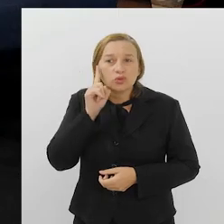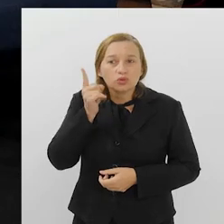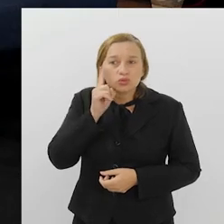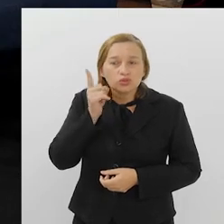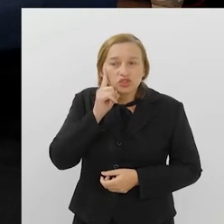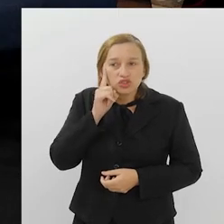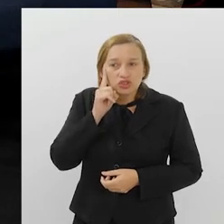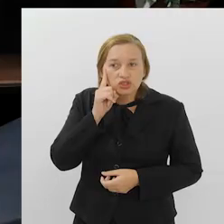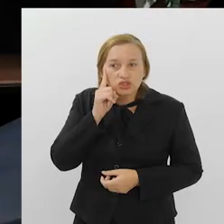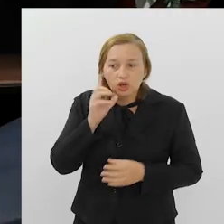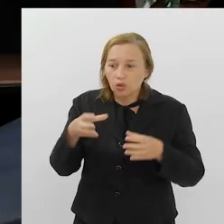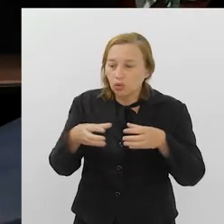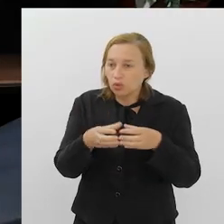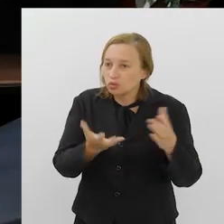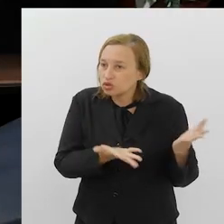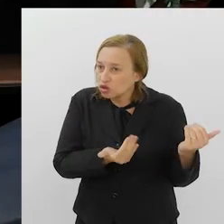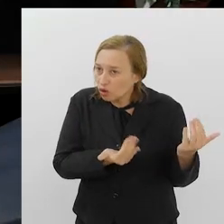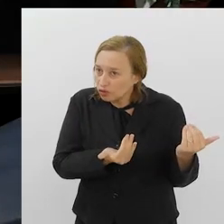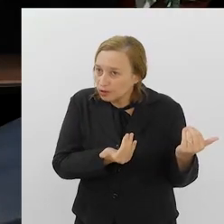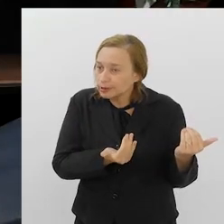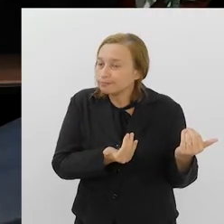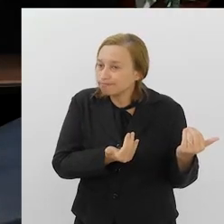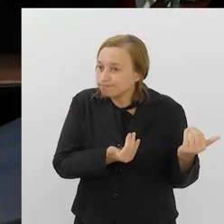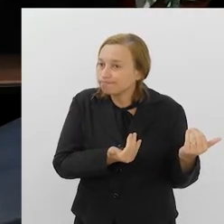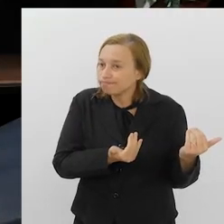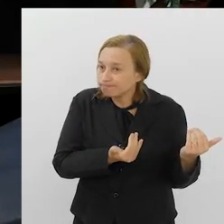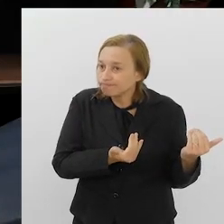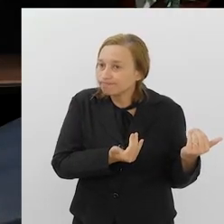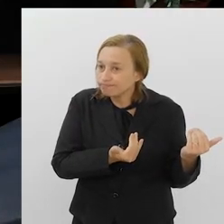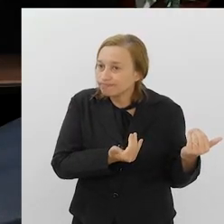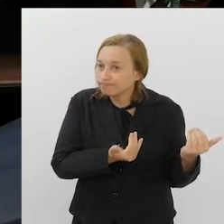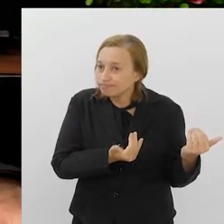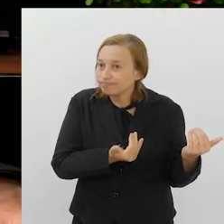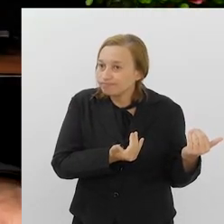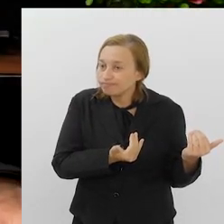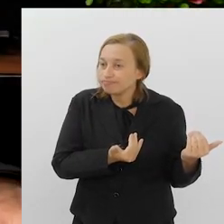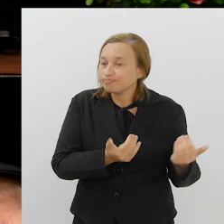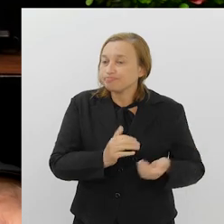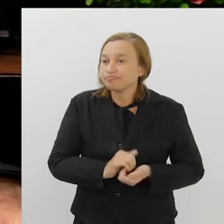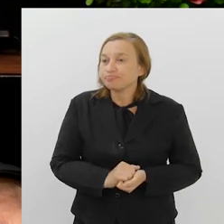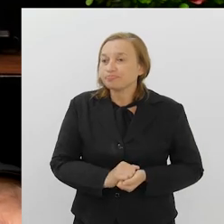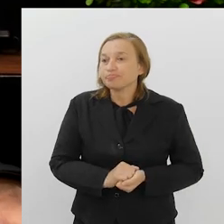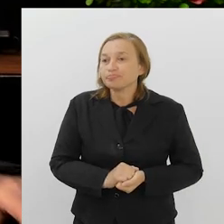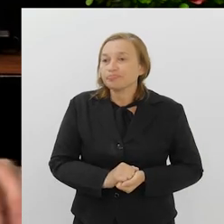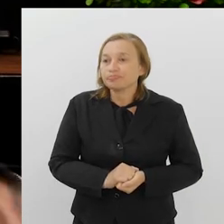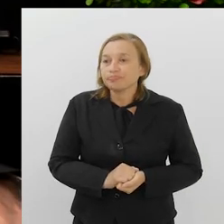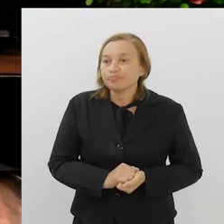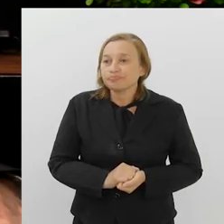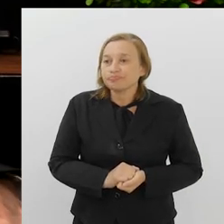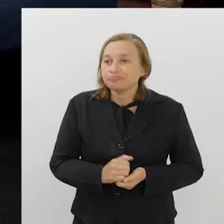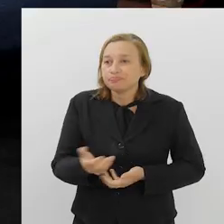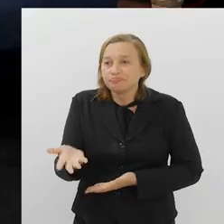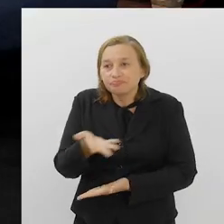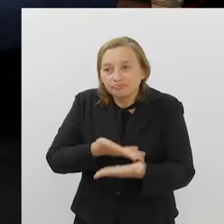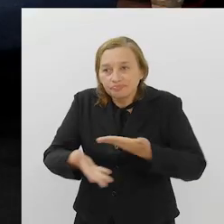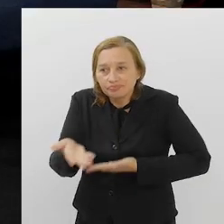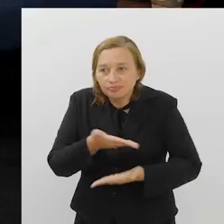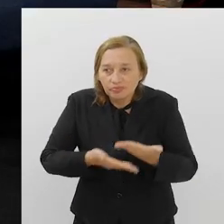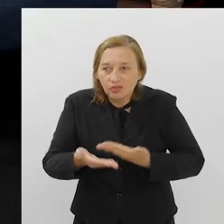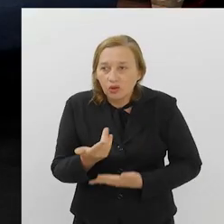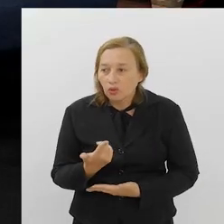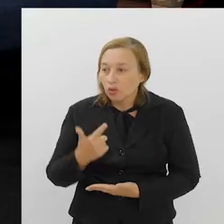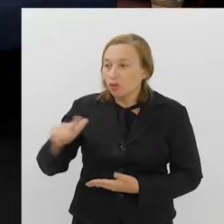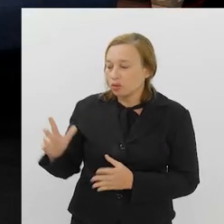eh quase todas as religiões levam grupos jovens grupos jovens é então eles eh